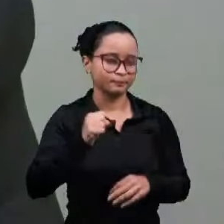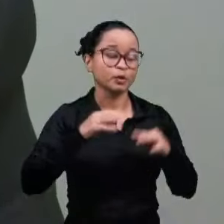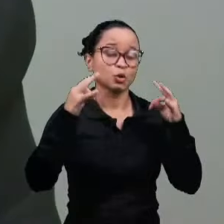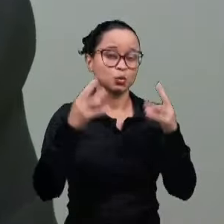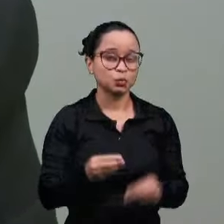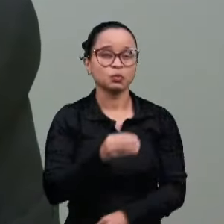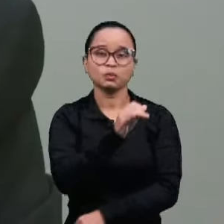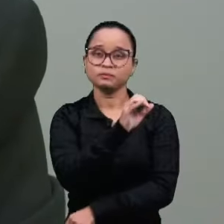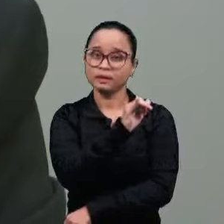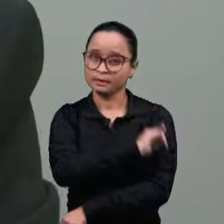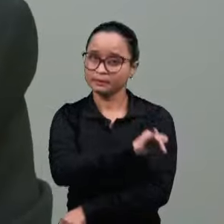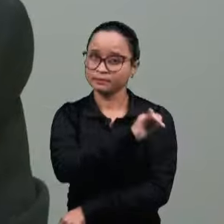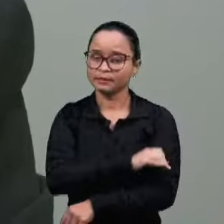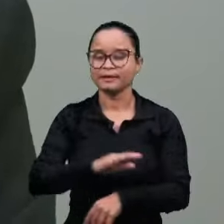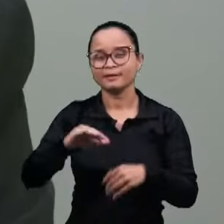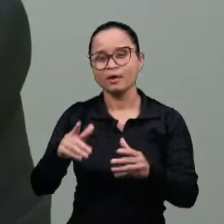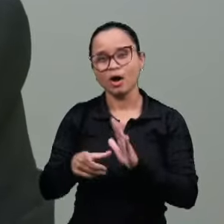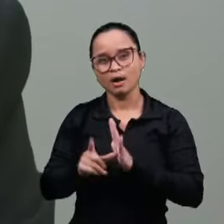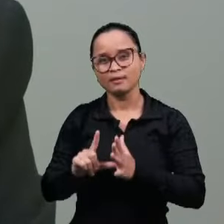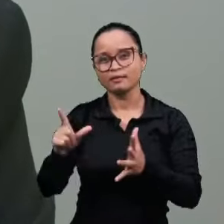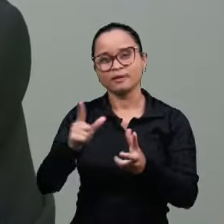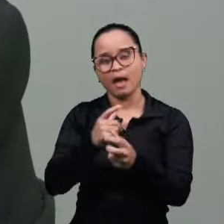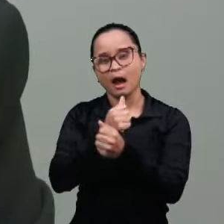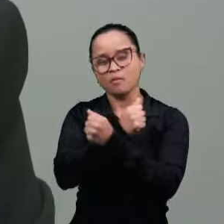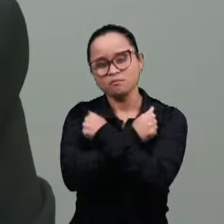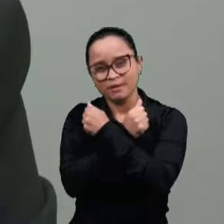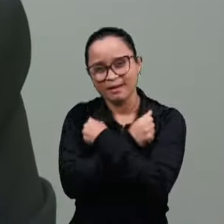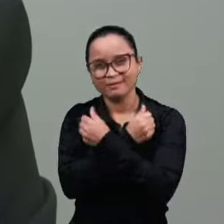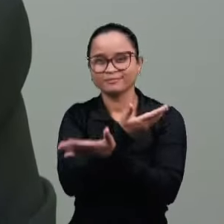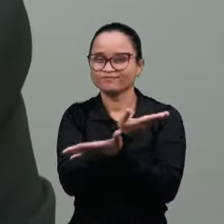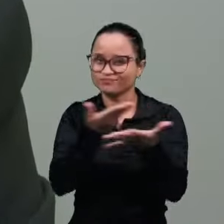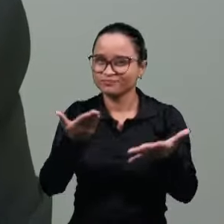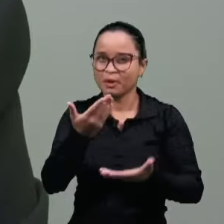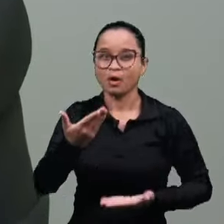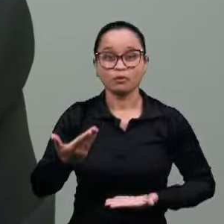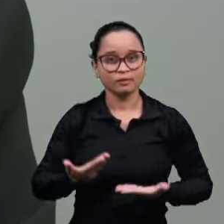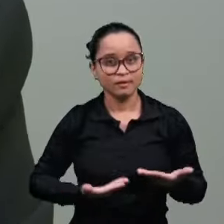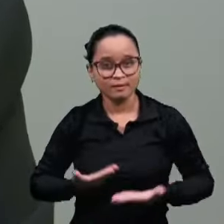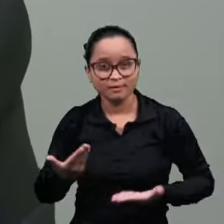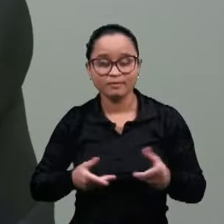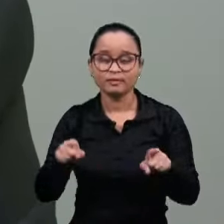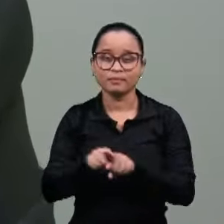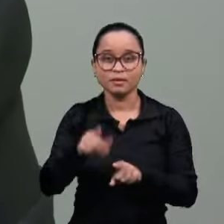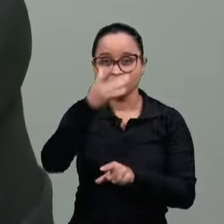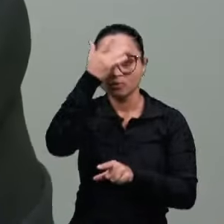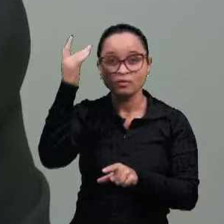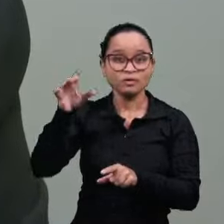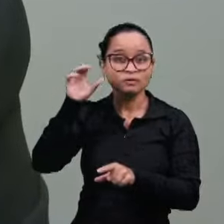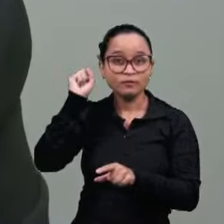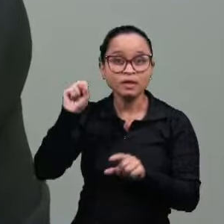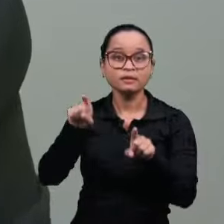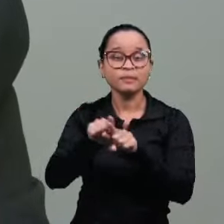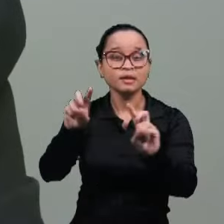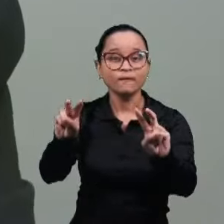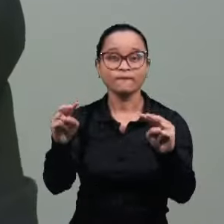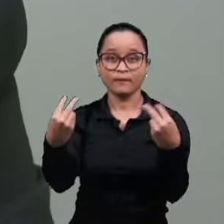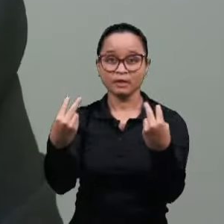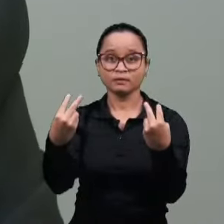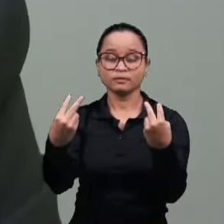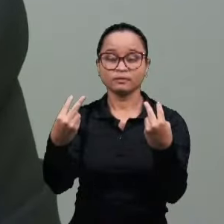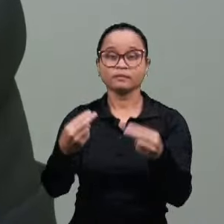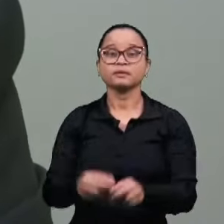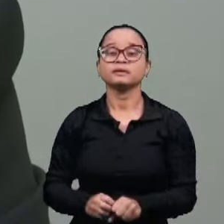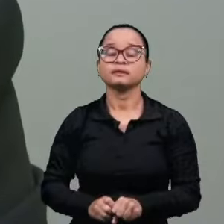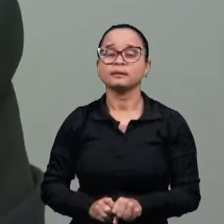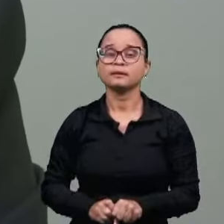queria mandar um abraço aos nossos queridos, amados irmãos, ouvintes também que estão nos ouvindo, que estão nos vendo aqui pela TV Web Manaim,